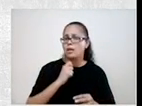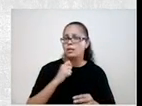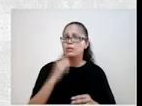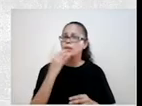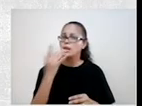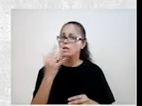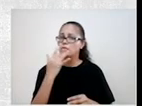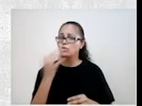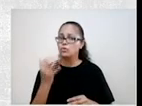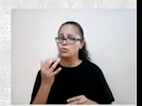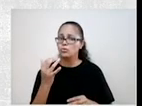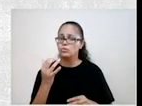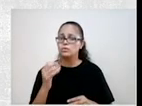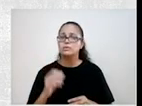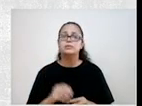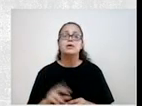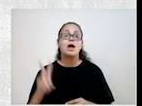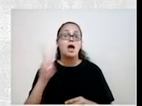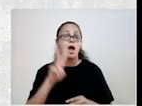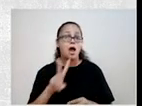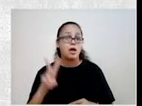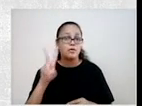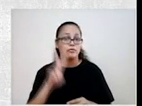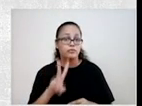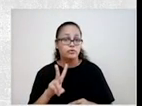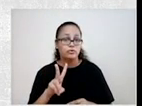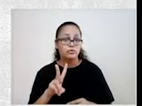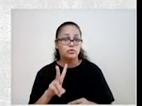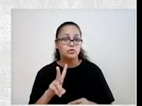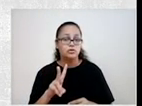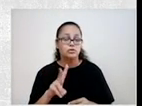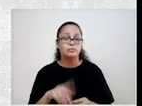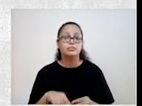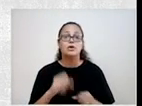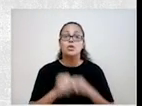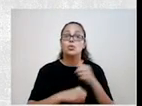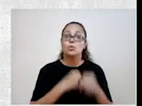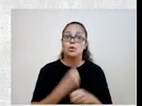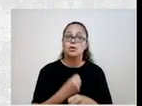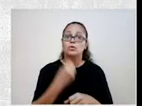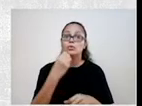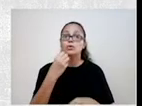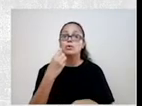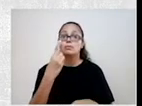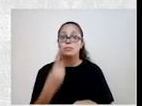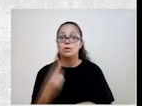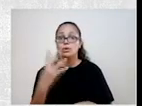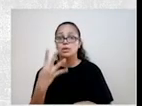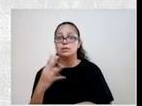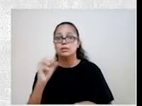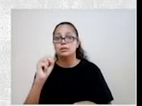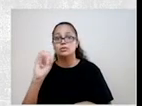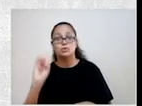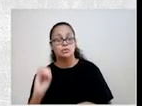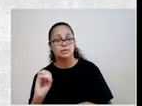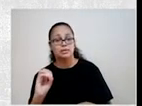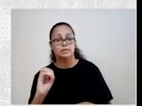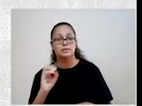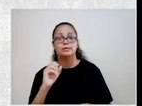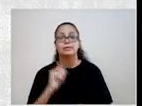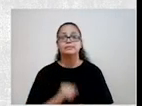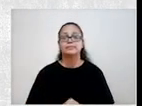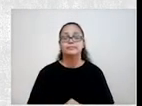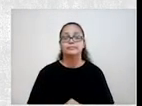A Virgem dos Rochedos, da década de 1480. Como acontecia frequentemente no Renascimento,